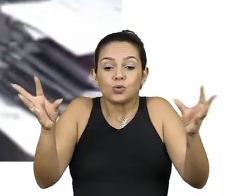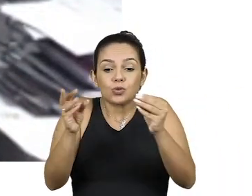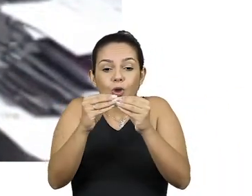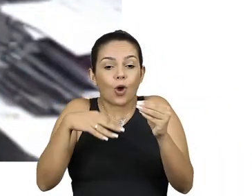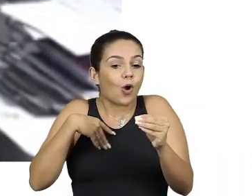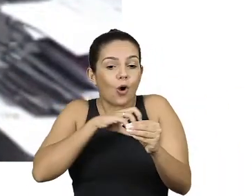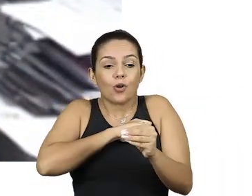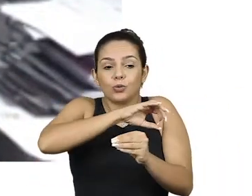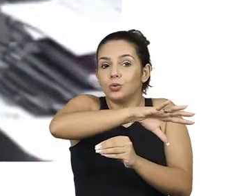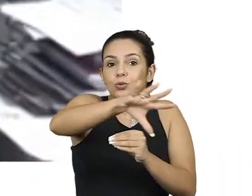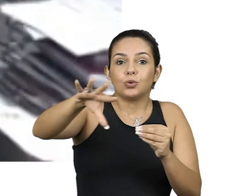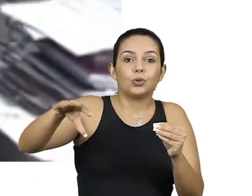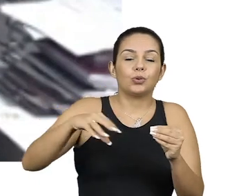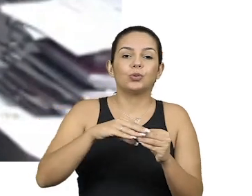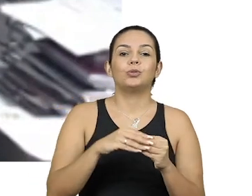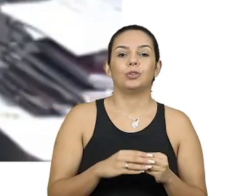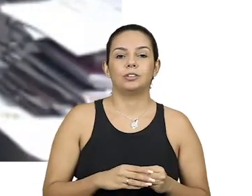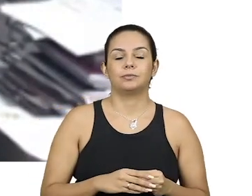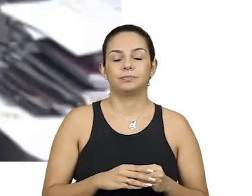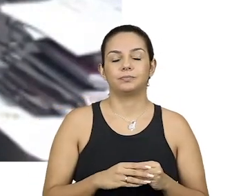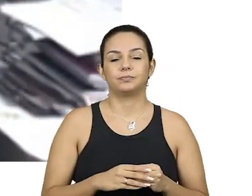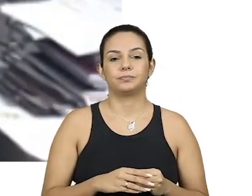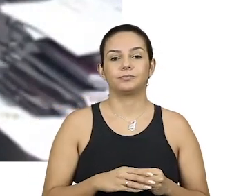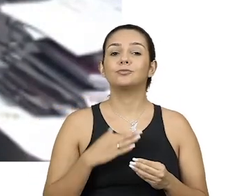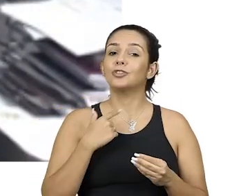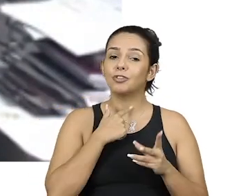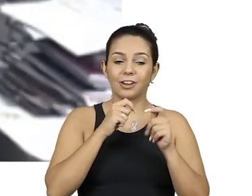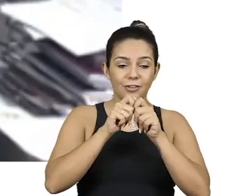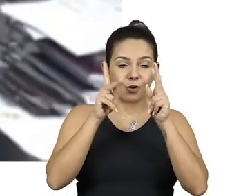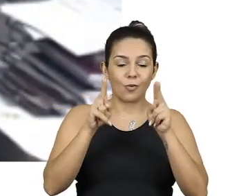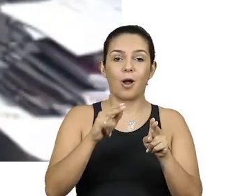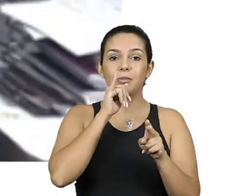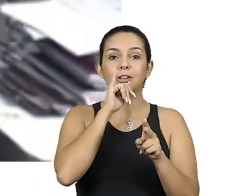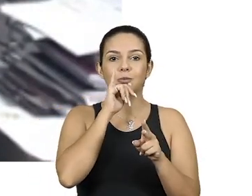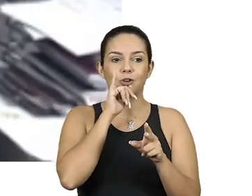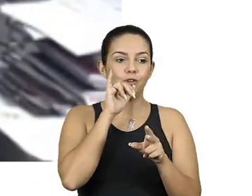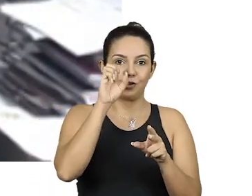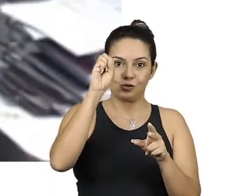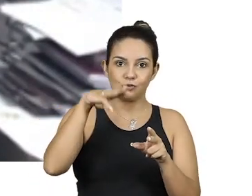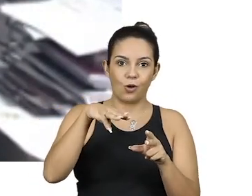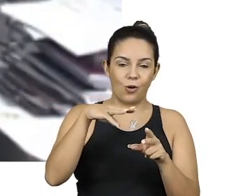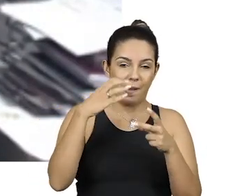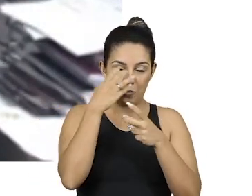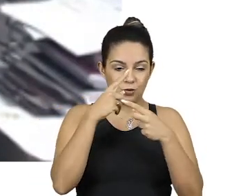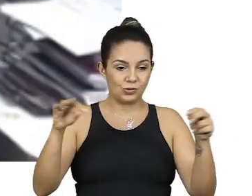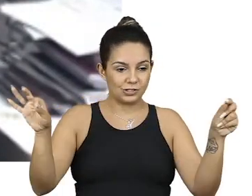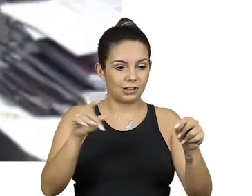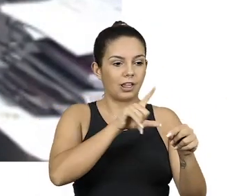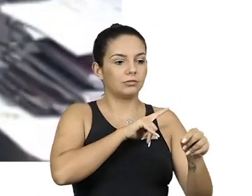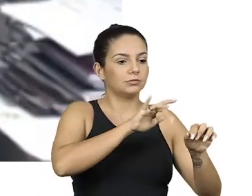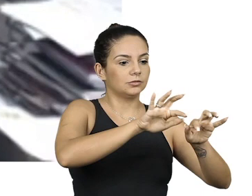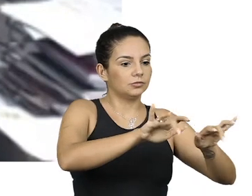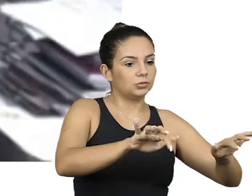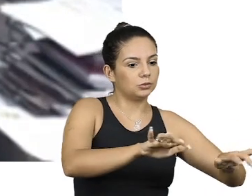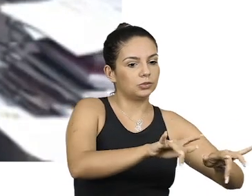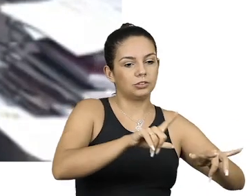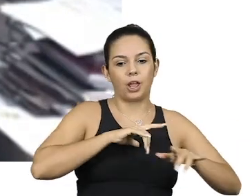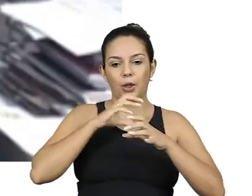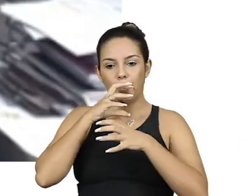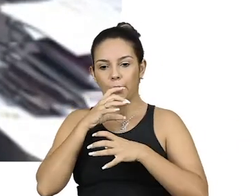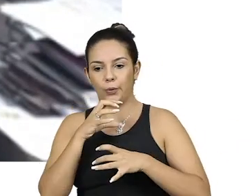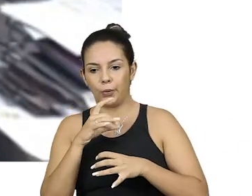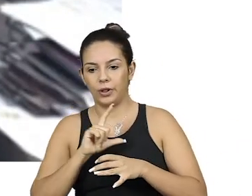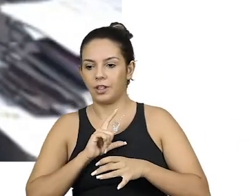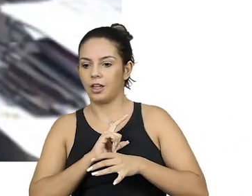Eu gostaria que fosse assim, porque é para isso que eu trabalho.